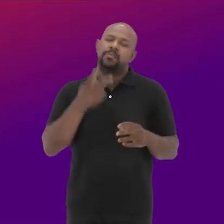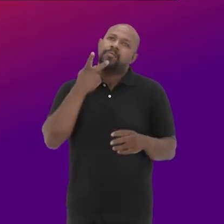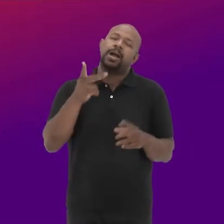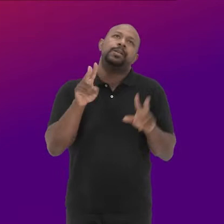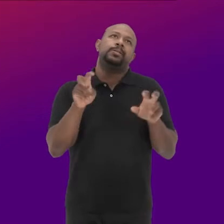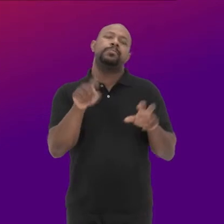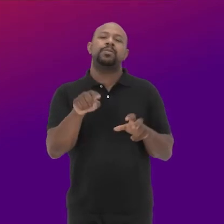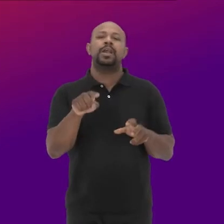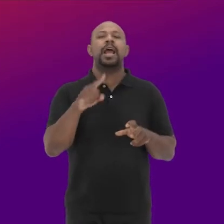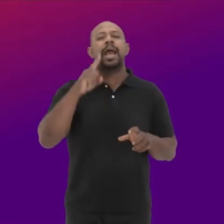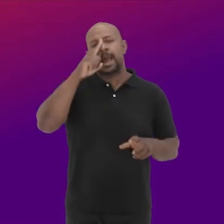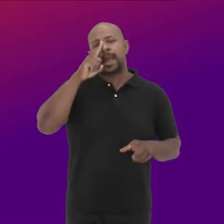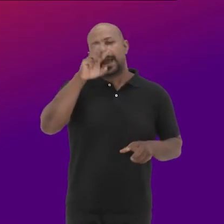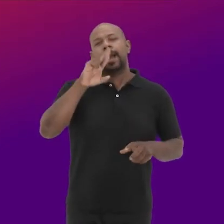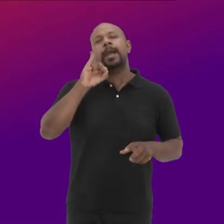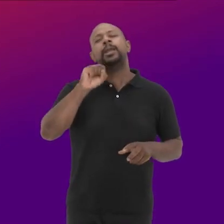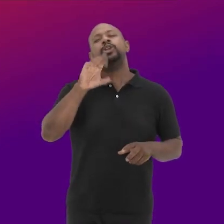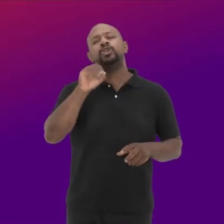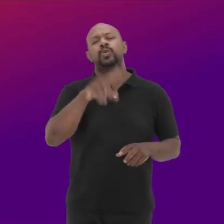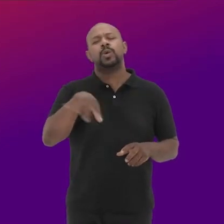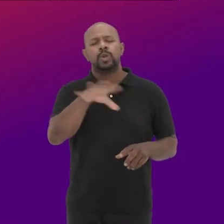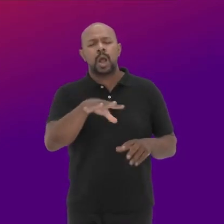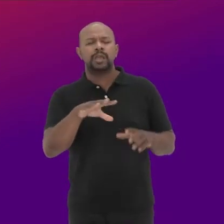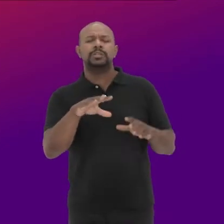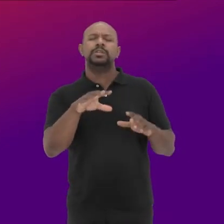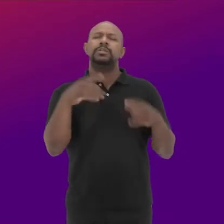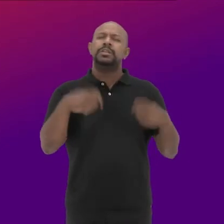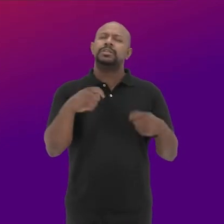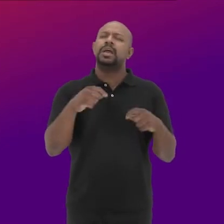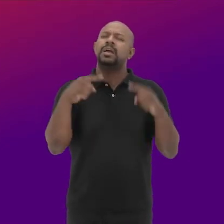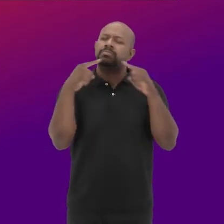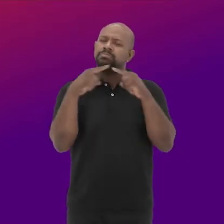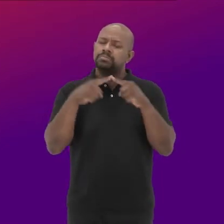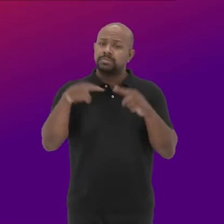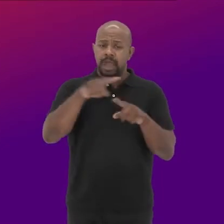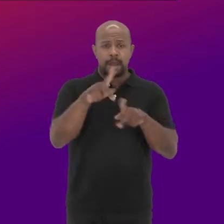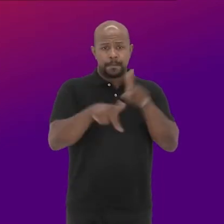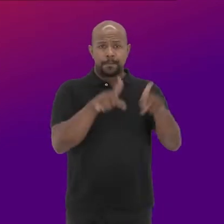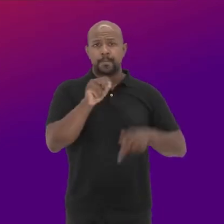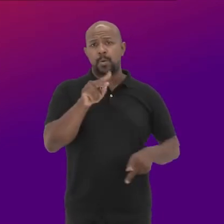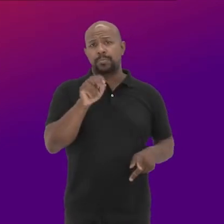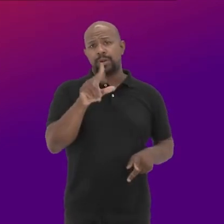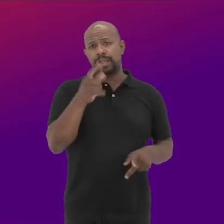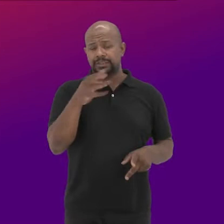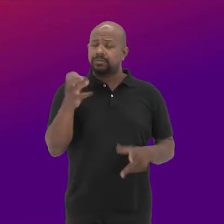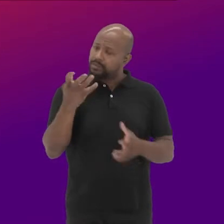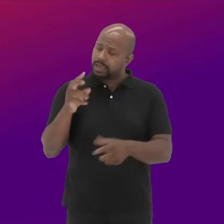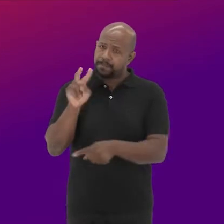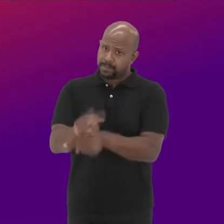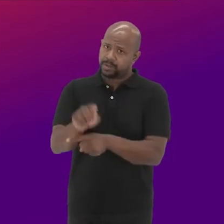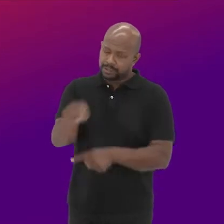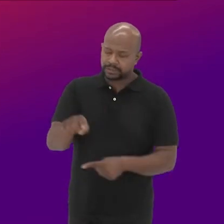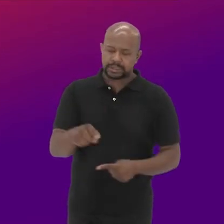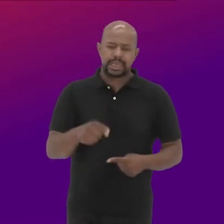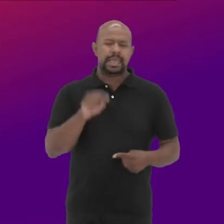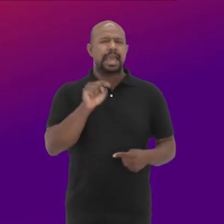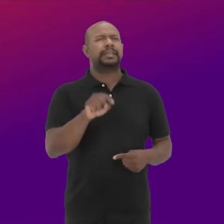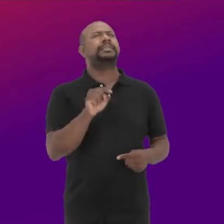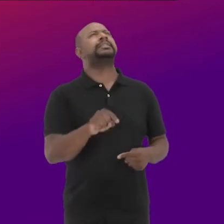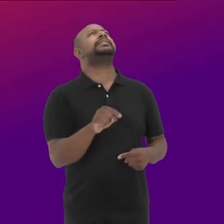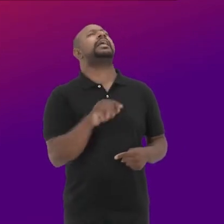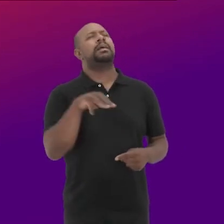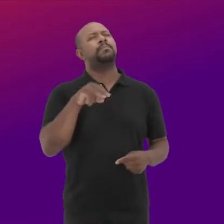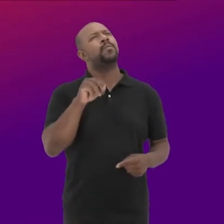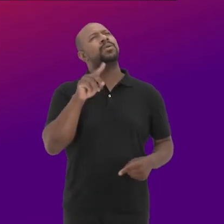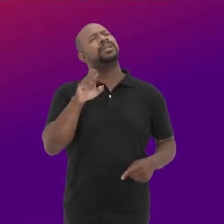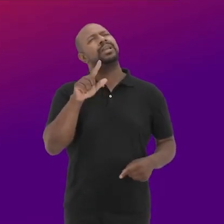Eu me refiro então a esses riscos que nós modelamos, que eles sejam relevantes para a população que nós queremos proteger. E